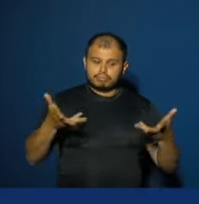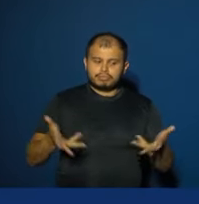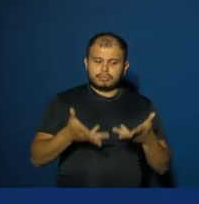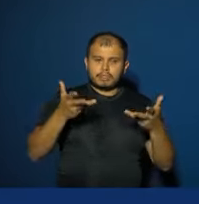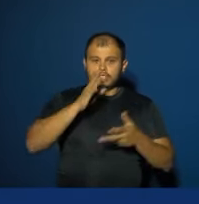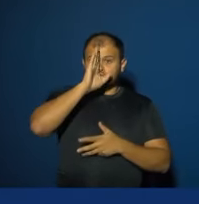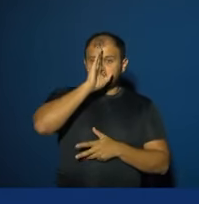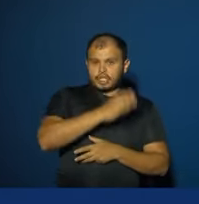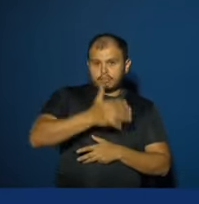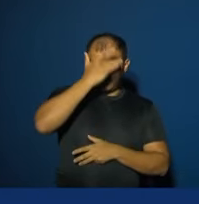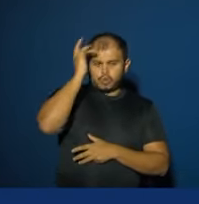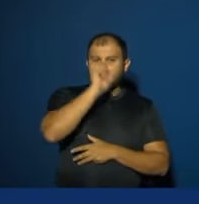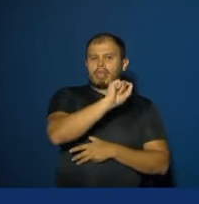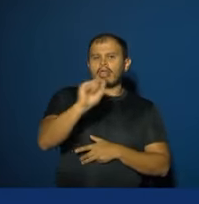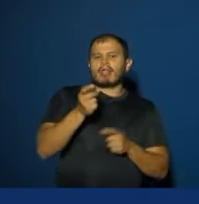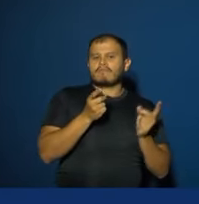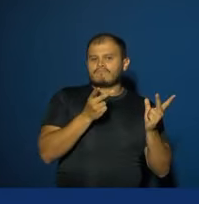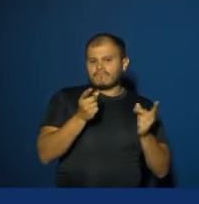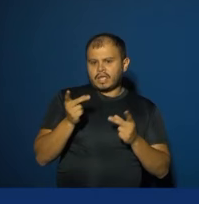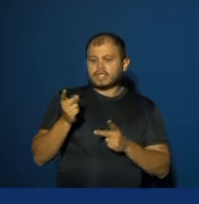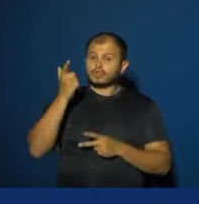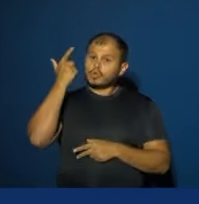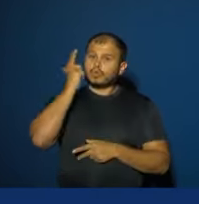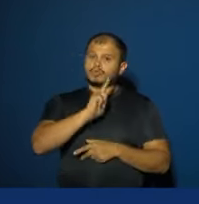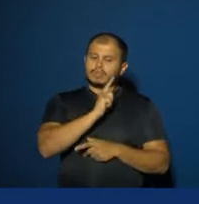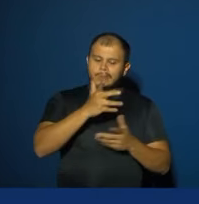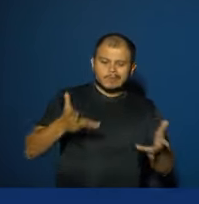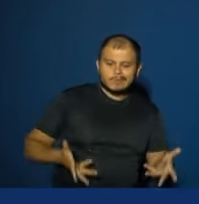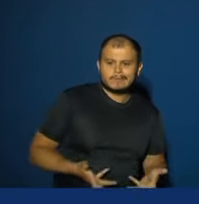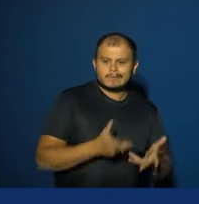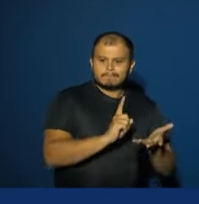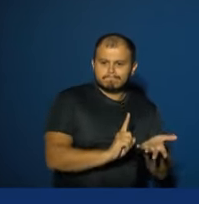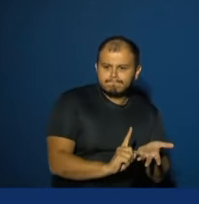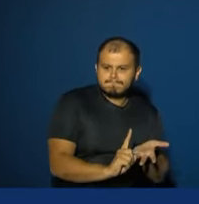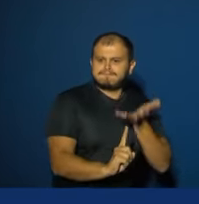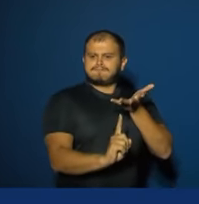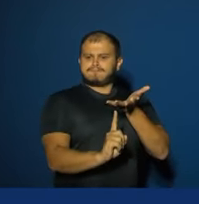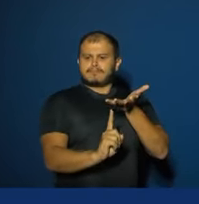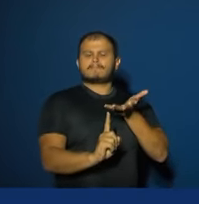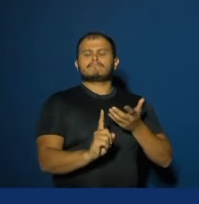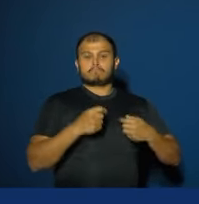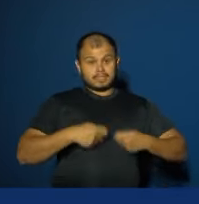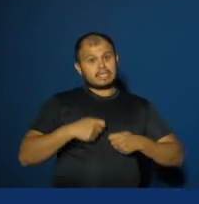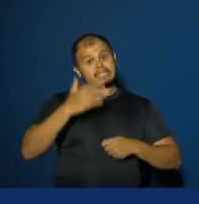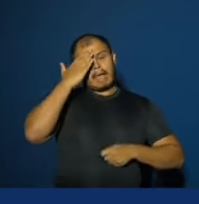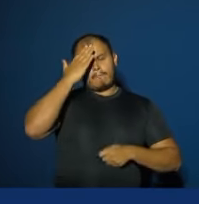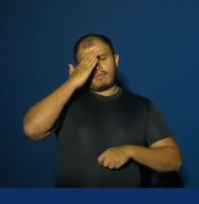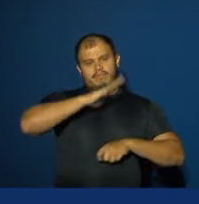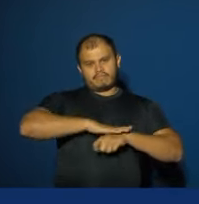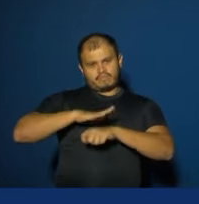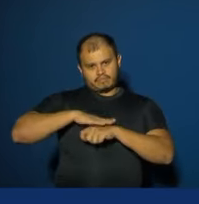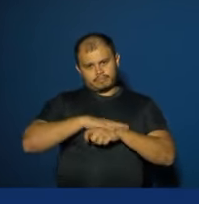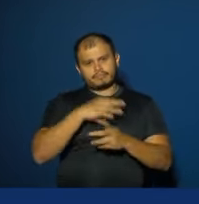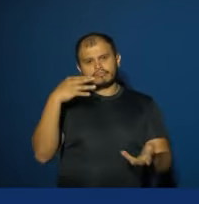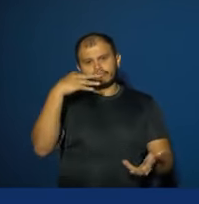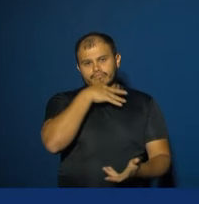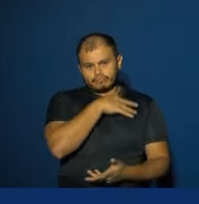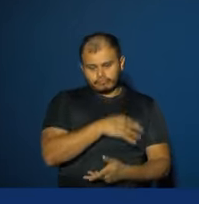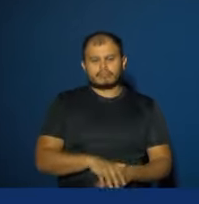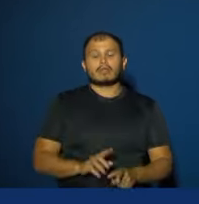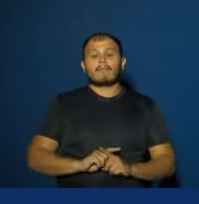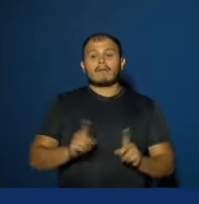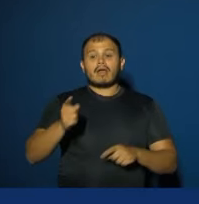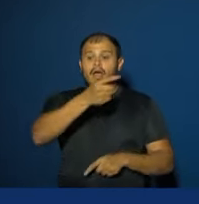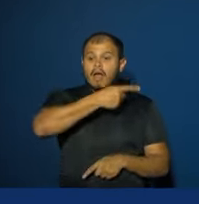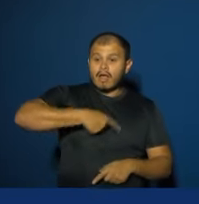venda direta né é muito é algo direto até óbvio né tem que saber fazer isso no nosso caso a gente precisa